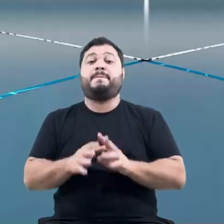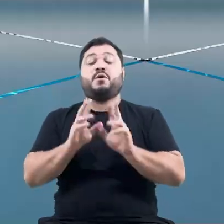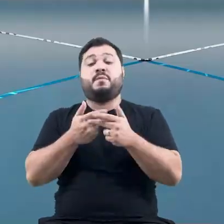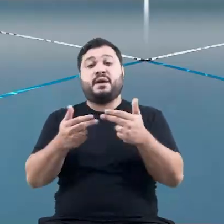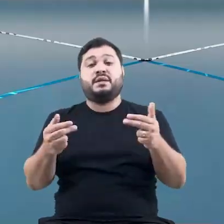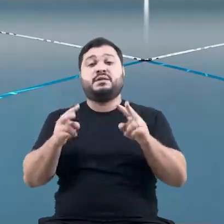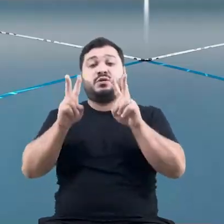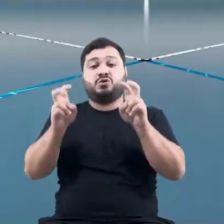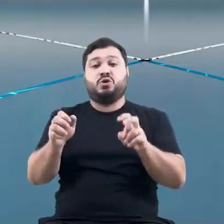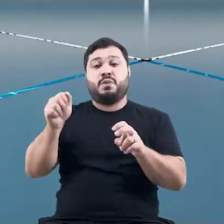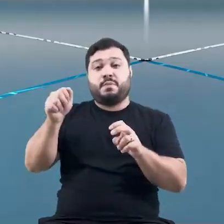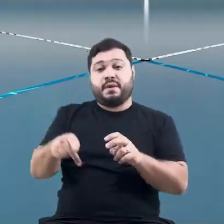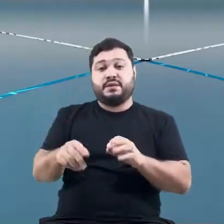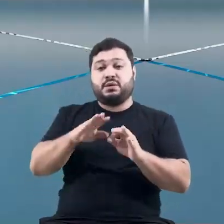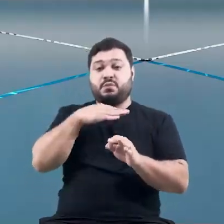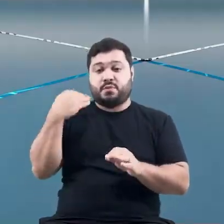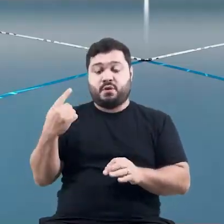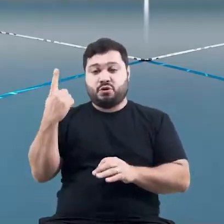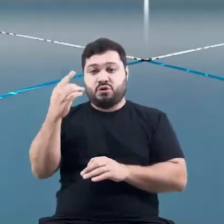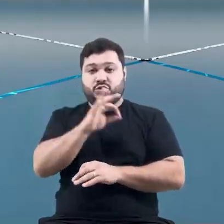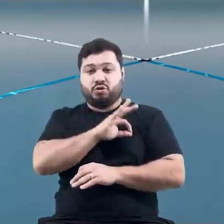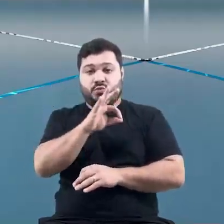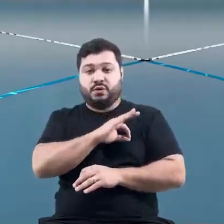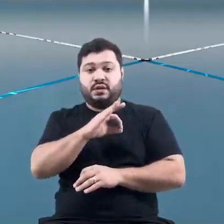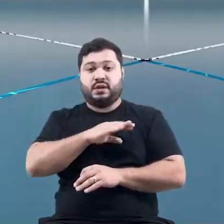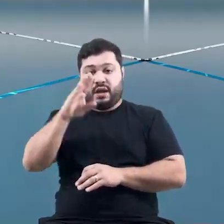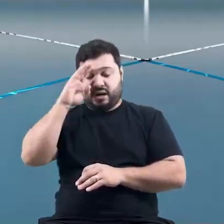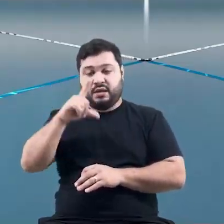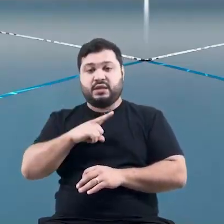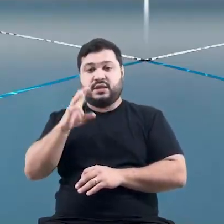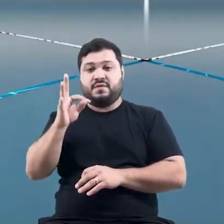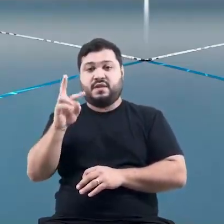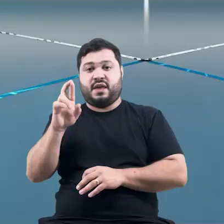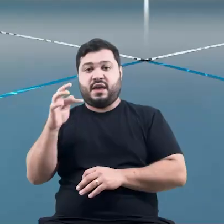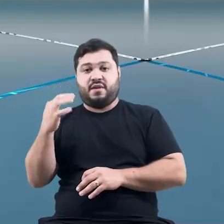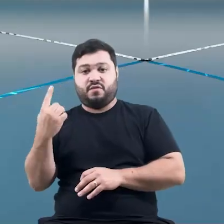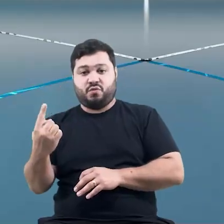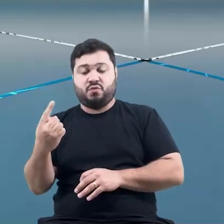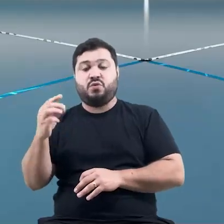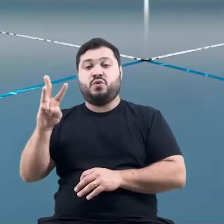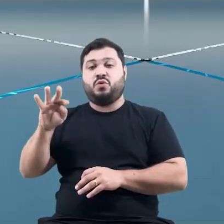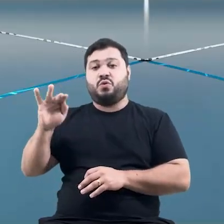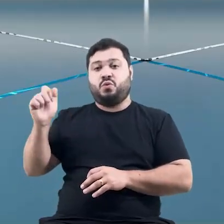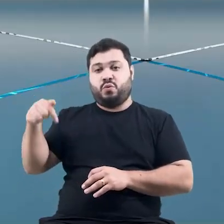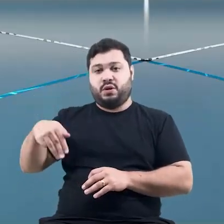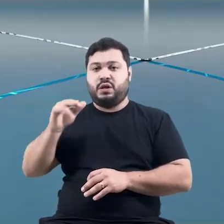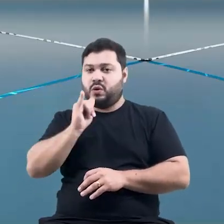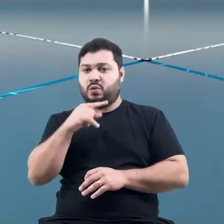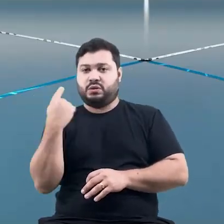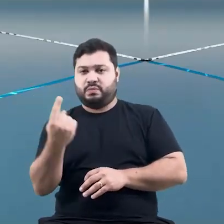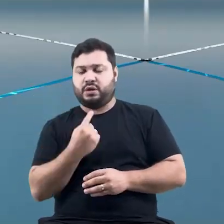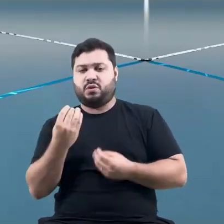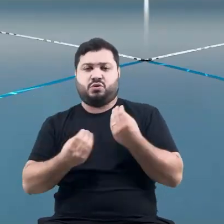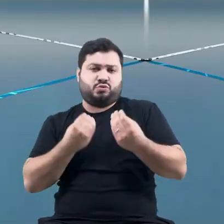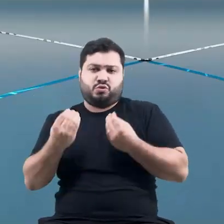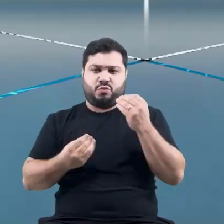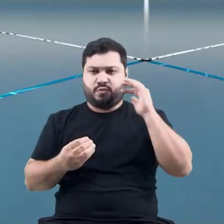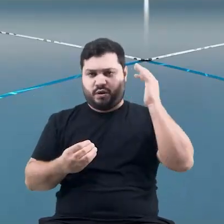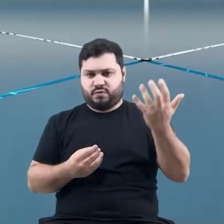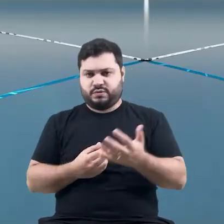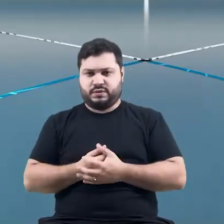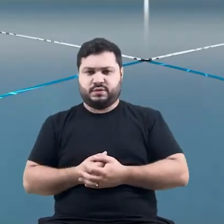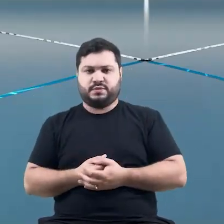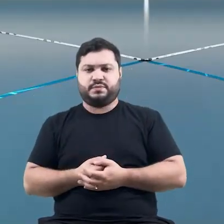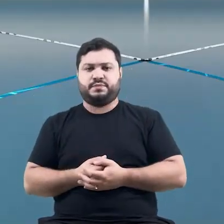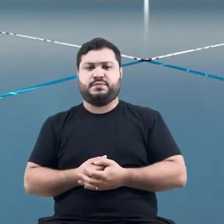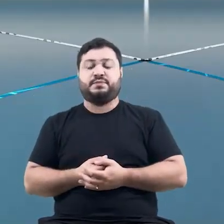família. Uma questão envolvendo pensão por morte de um militar chegou ao TRF1 e o William Nascimento conta para nós o